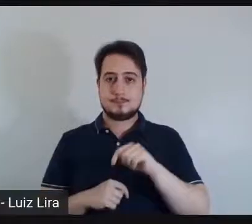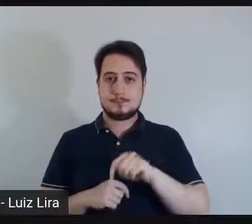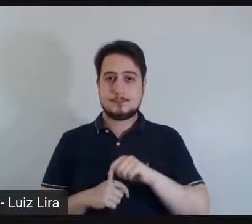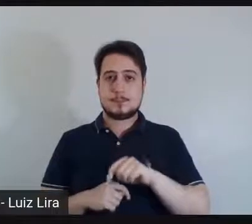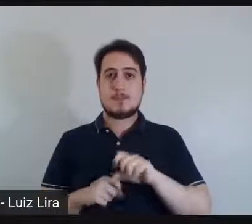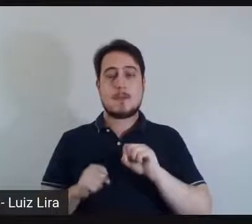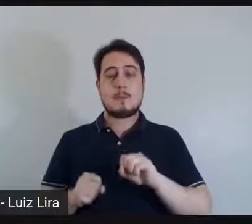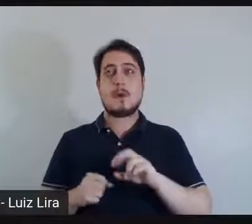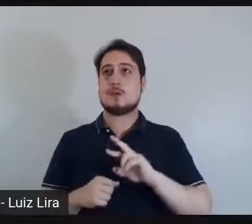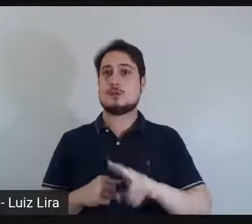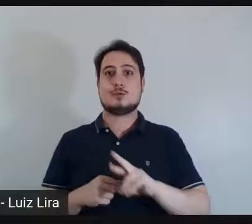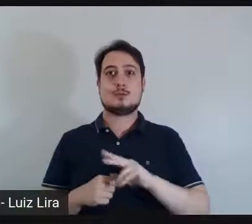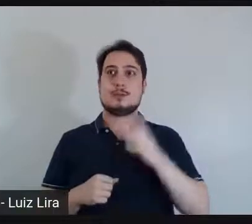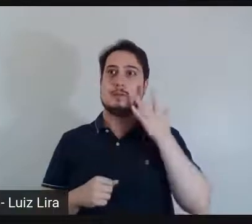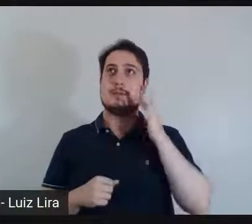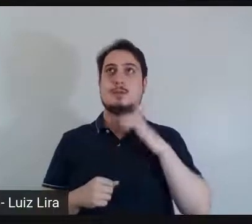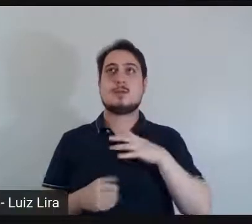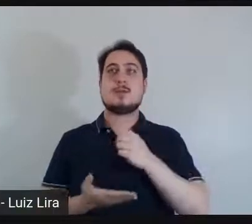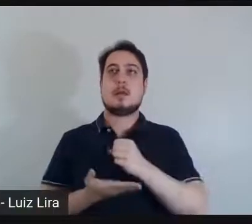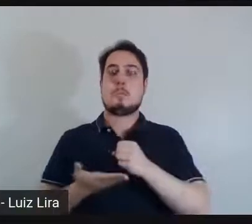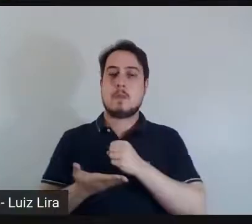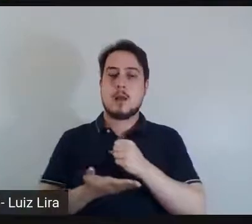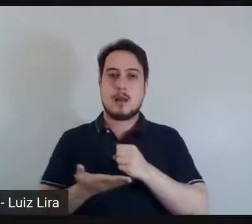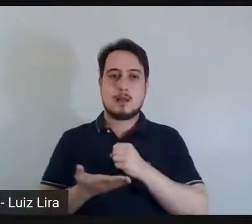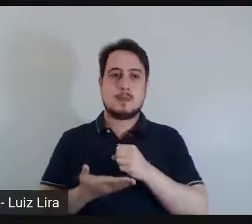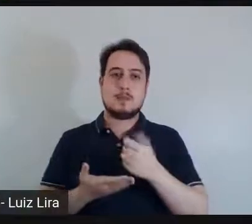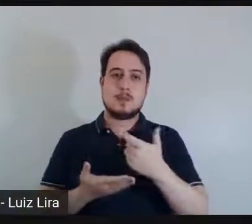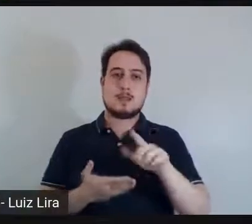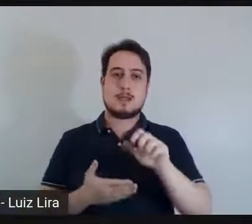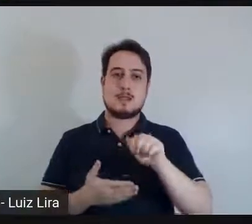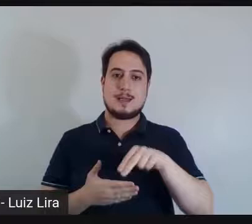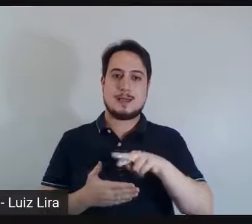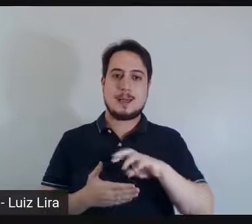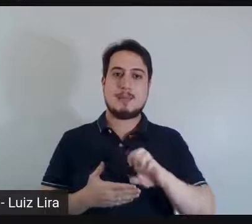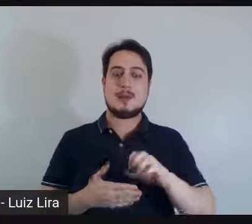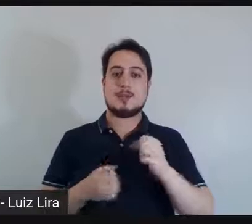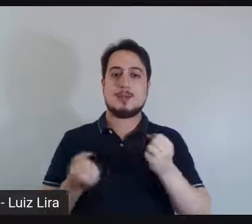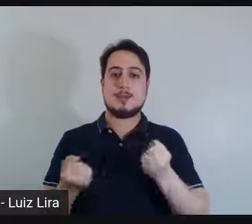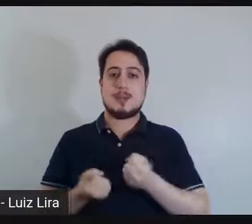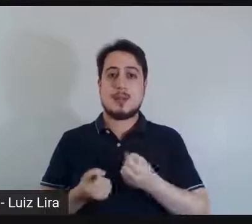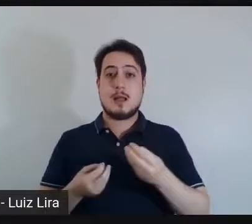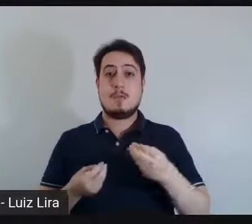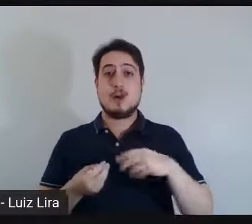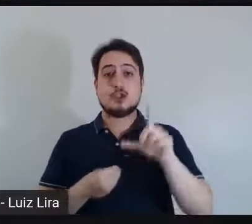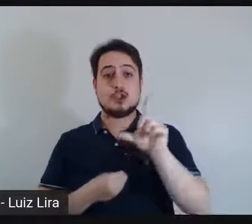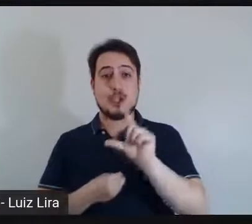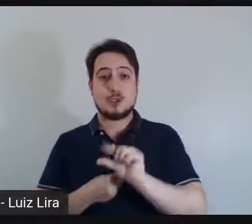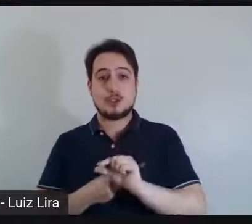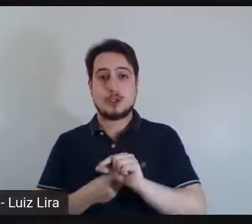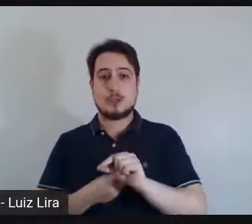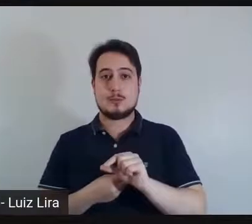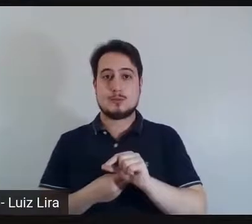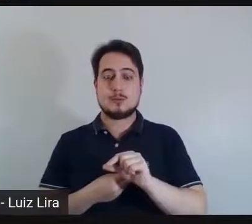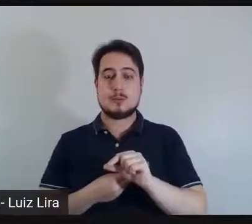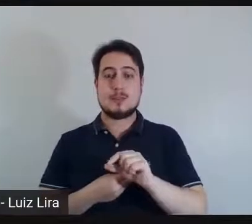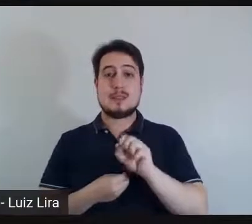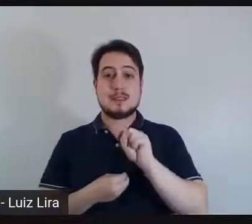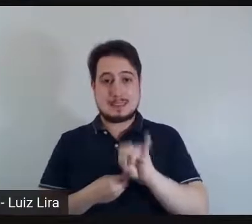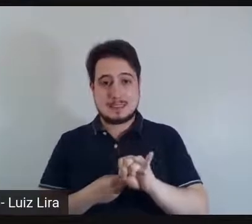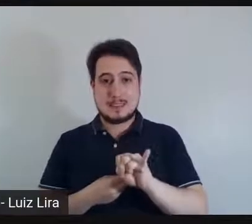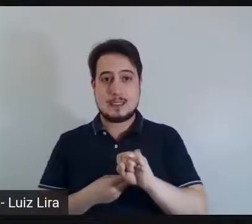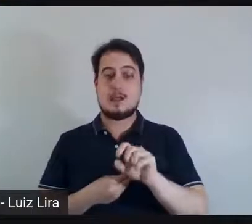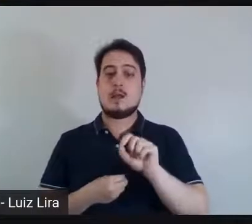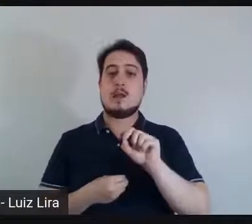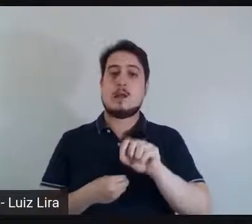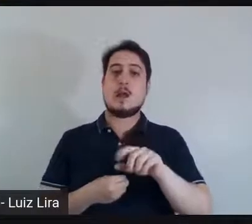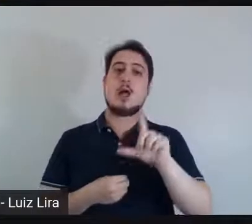não estar, eu não conheço a base, André pode responder melhor, pode não estar a redução dos contratos administrativos. Que se, de repente, com